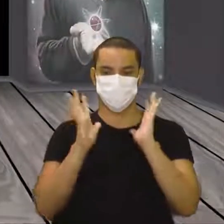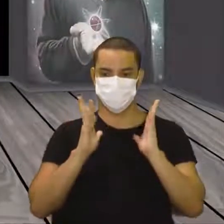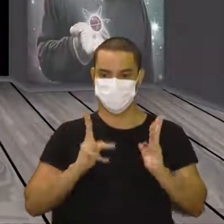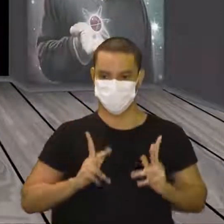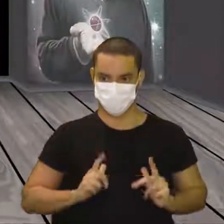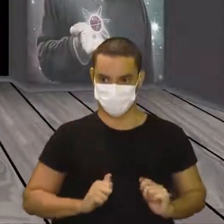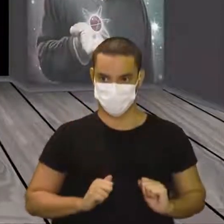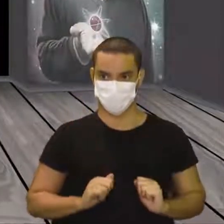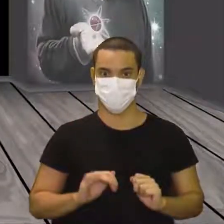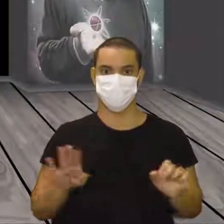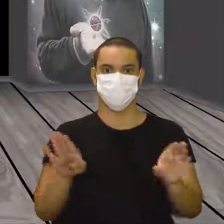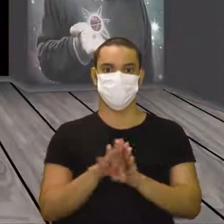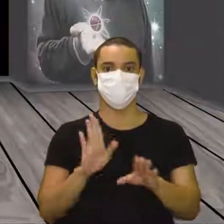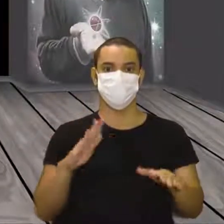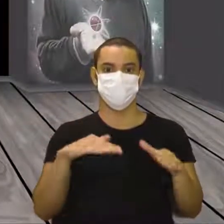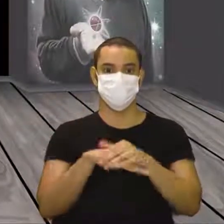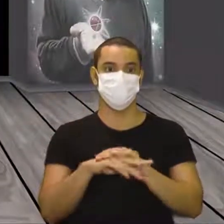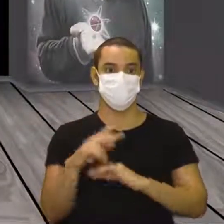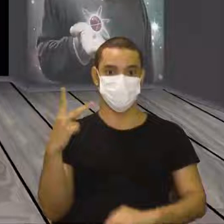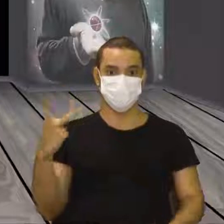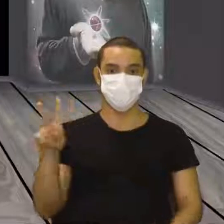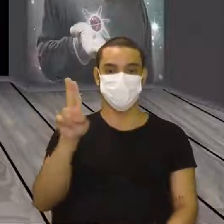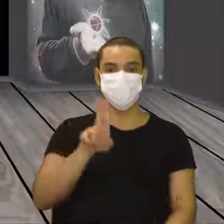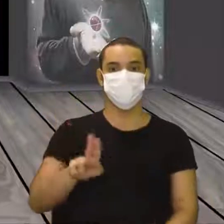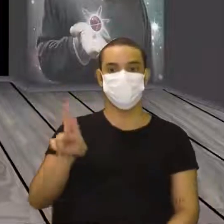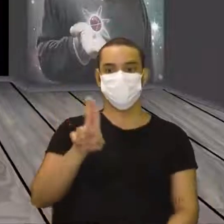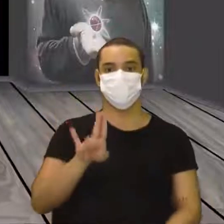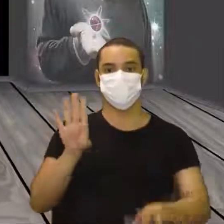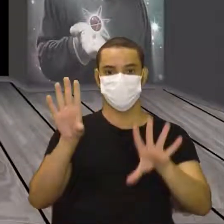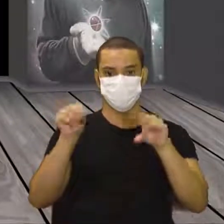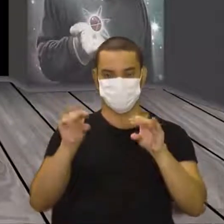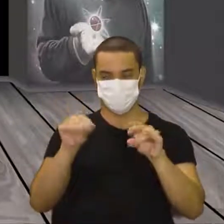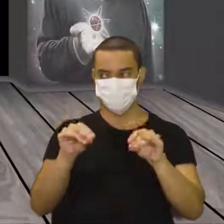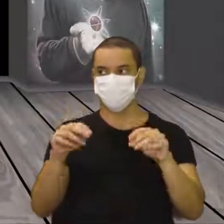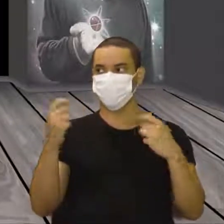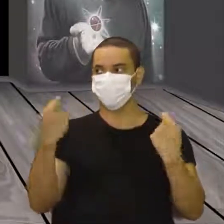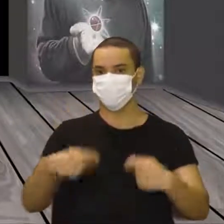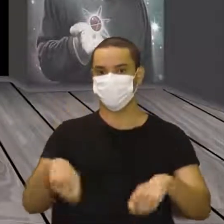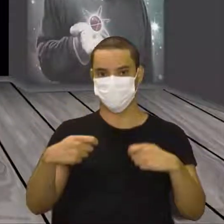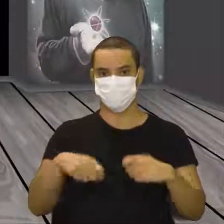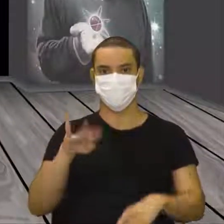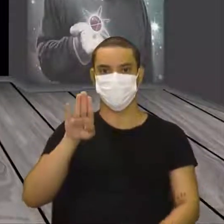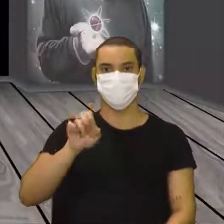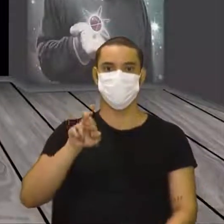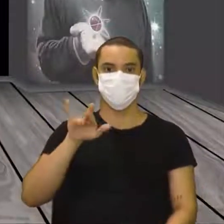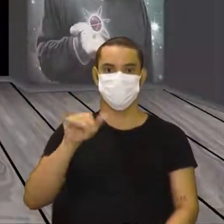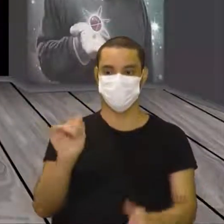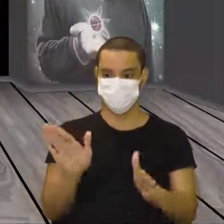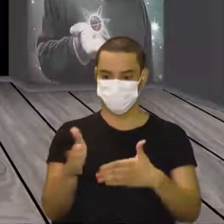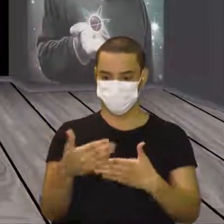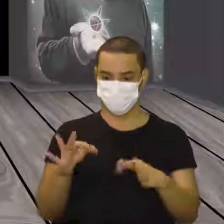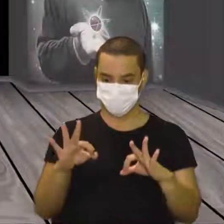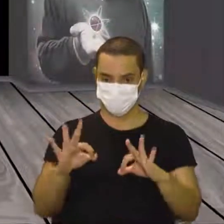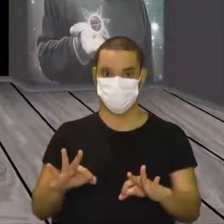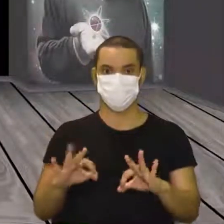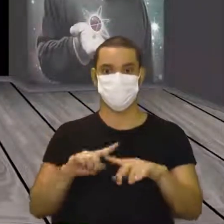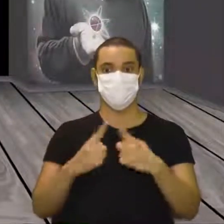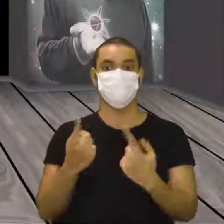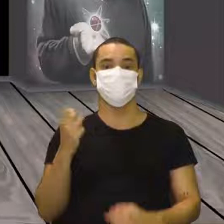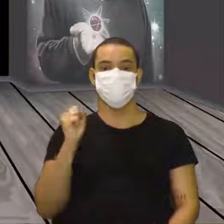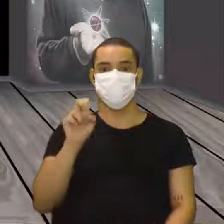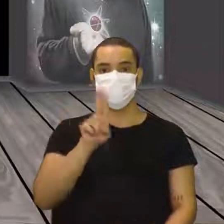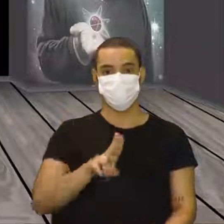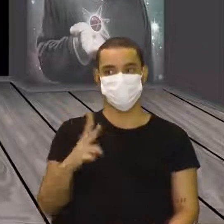O armazenamento dela para utilizar, por exemplo, à noite, que aí vai ser necessárias baterias, entendeu? Mas você pode usar esses